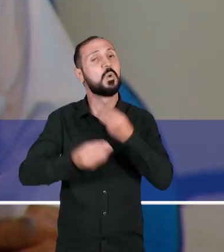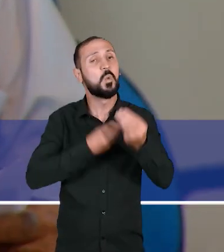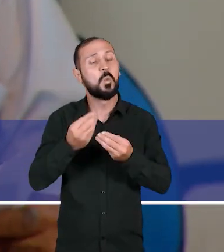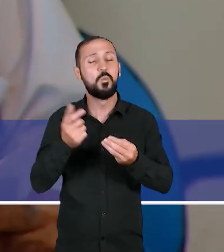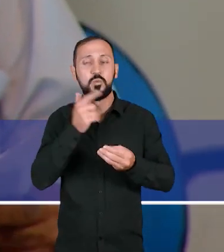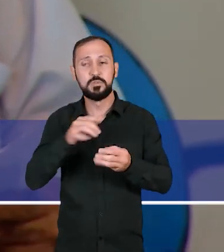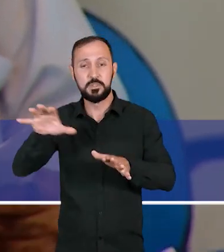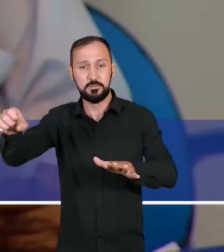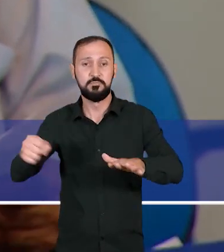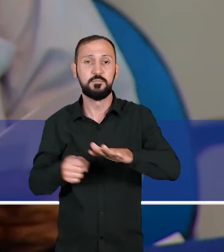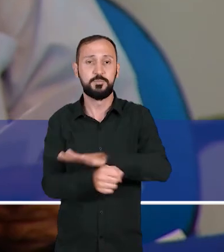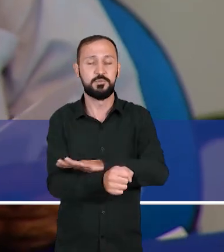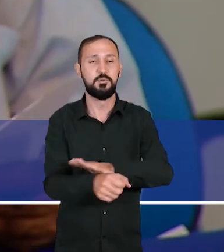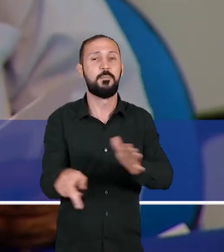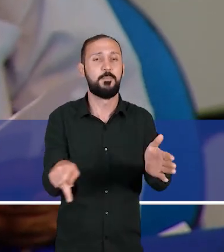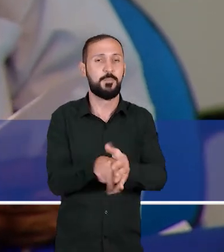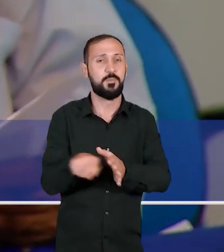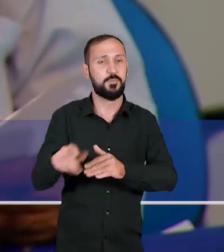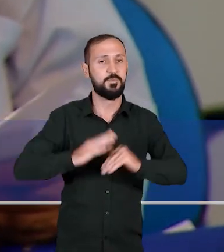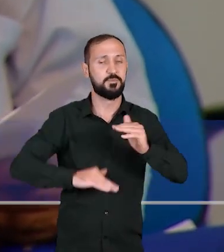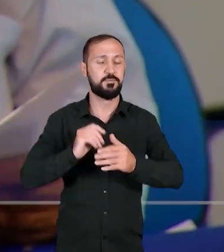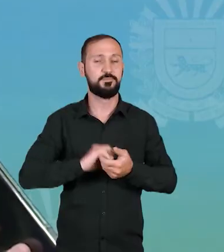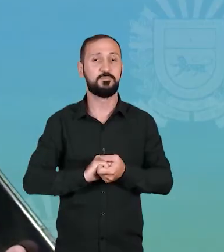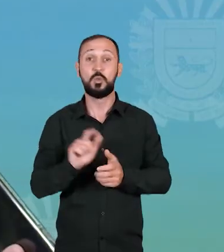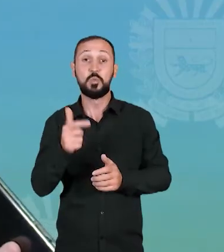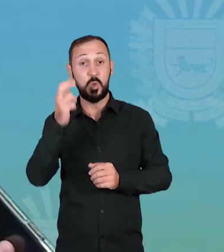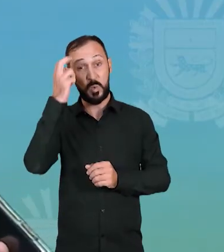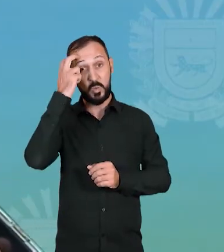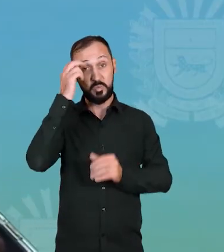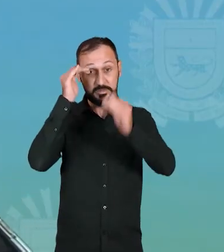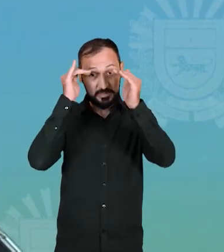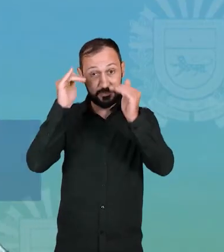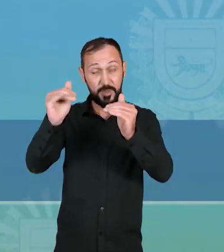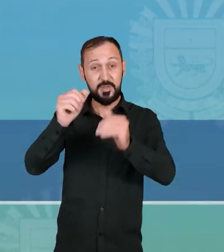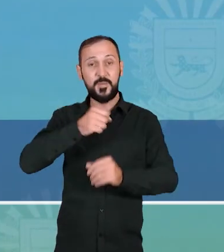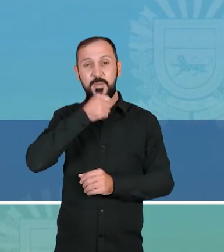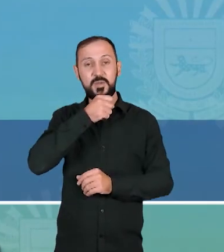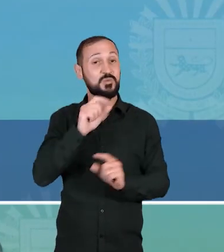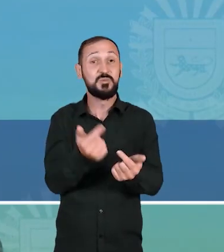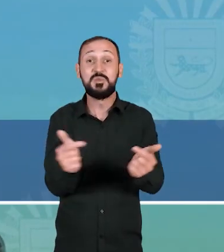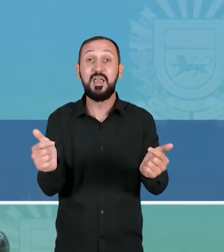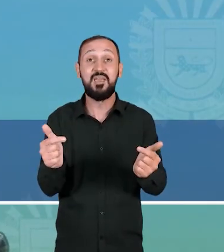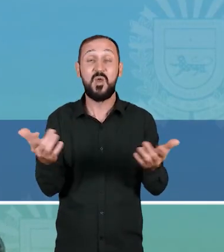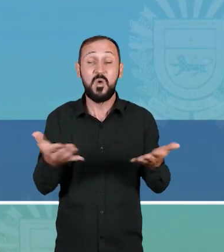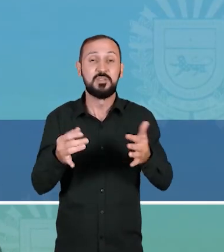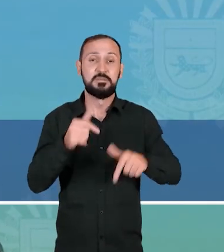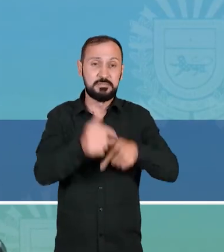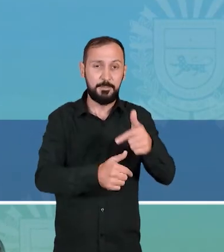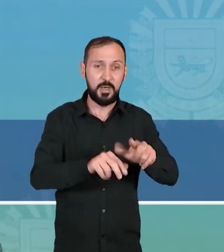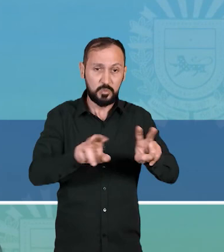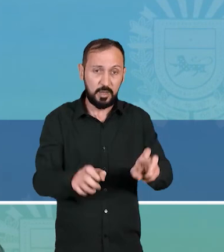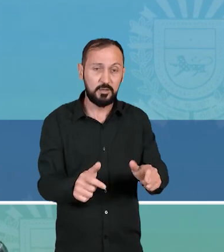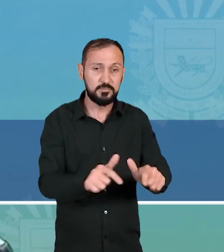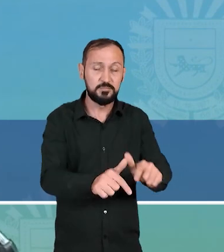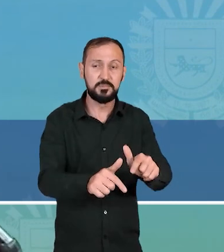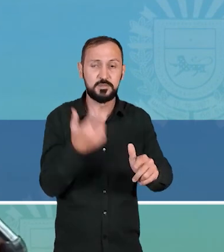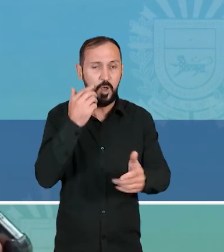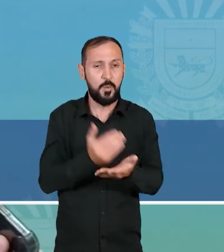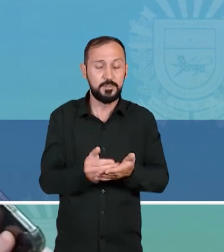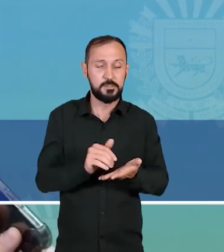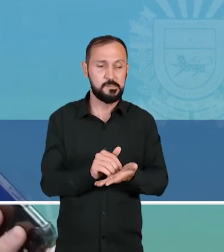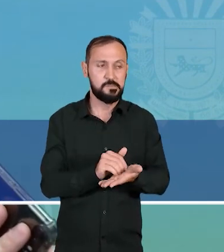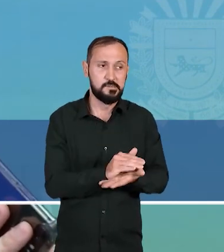pensar formas de inclusão desses profissionais. Não há uma cultura de respeito aos idosos. O mercado de trabalho, por exemplo,